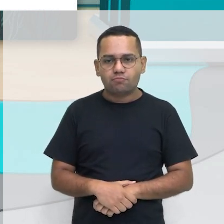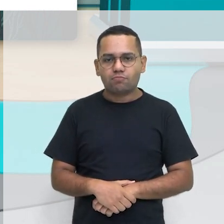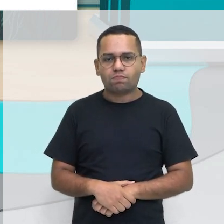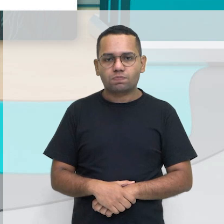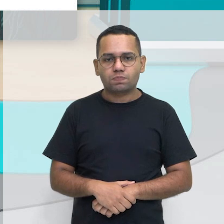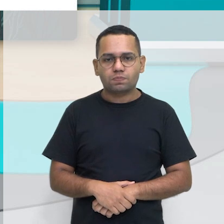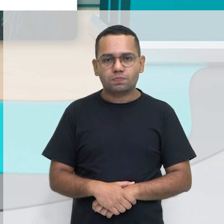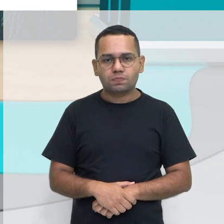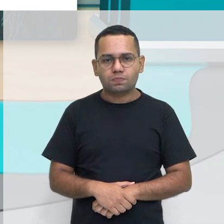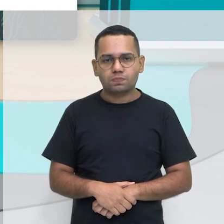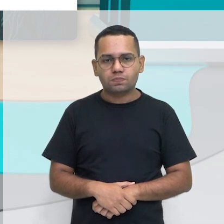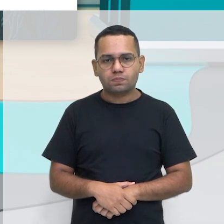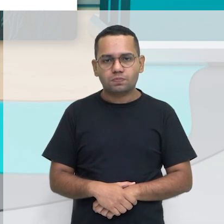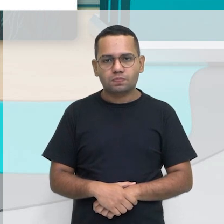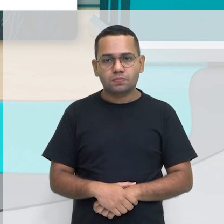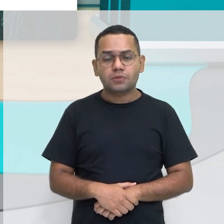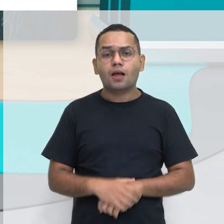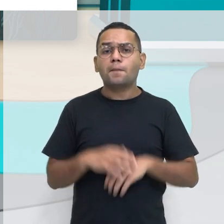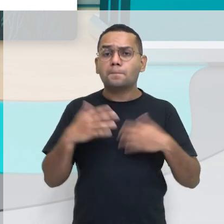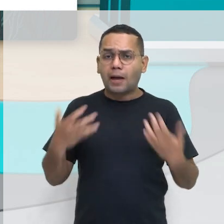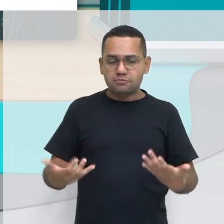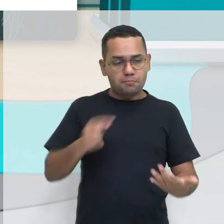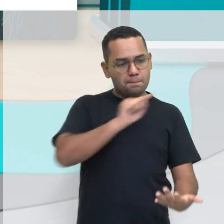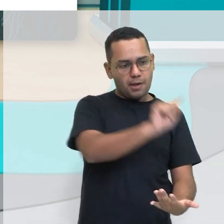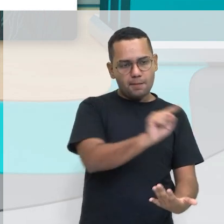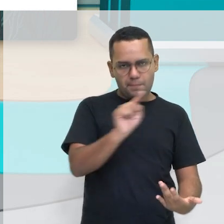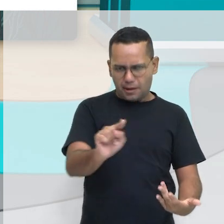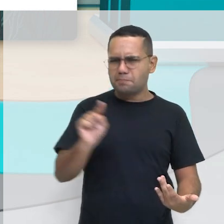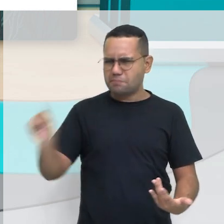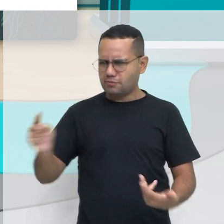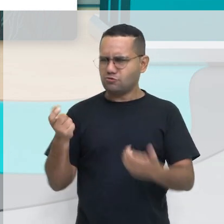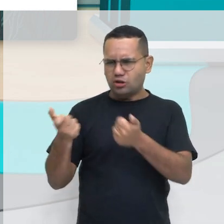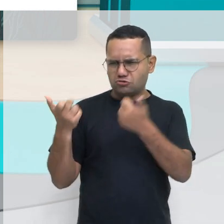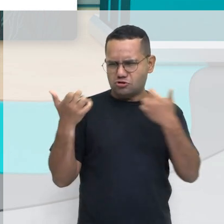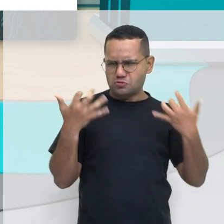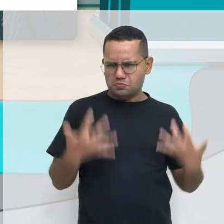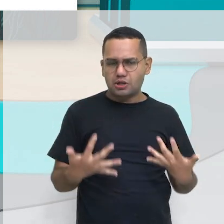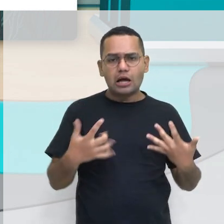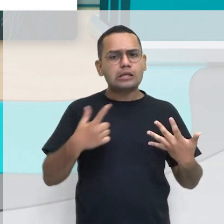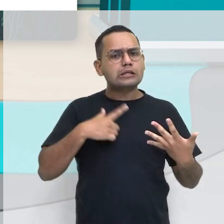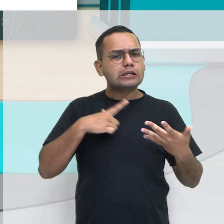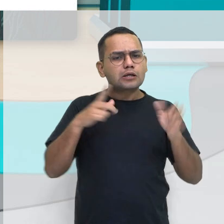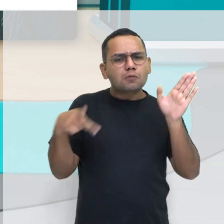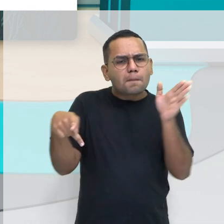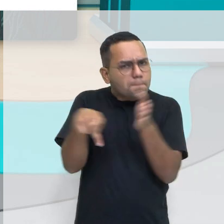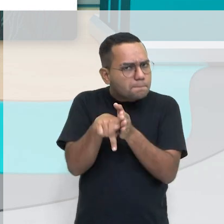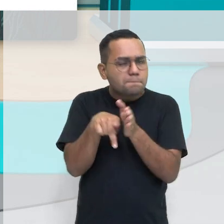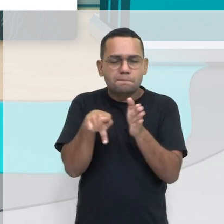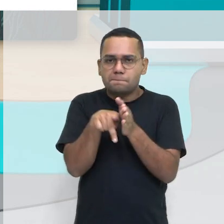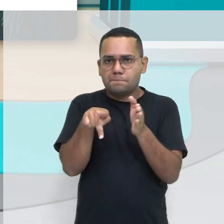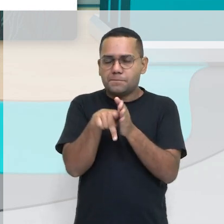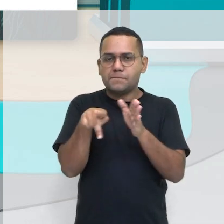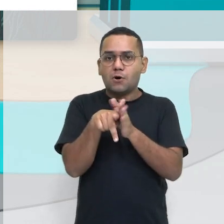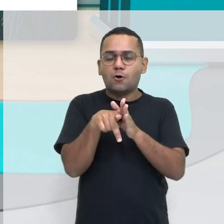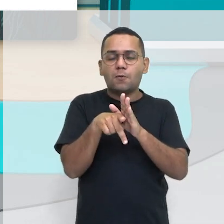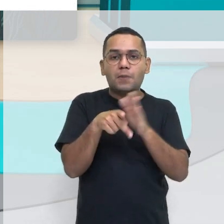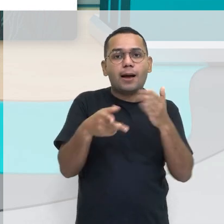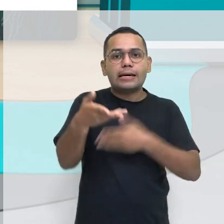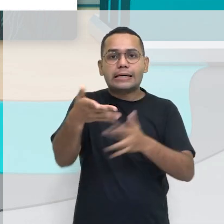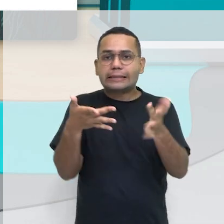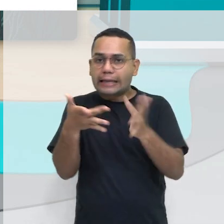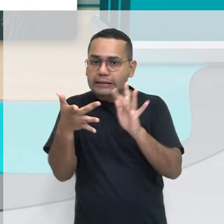conhece. Então, cada um desses espaços tem suas próprias dinâmicas e impacto na forma como a